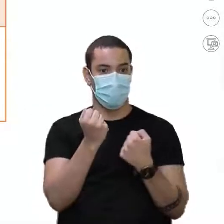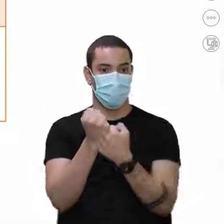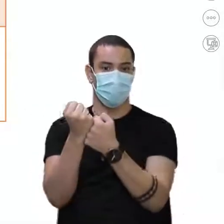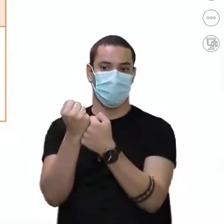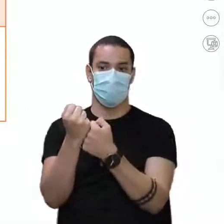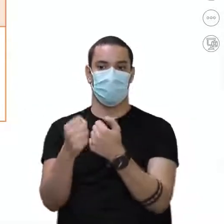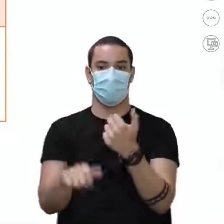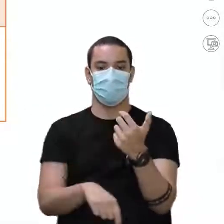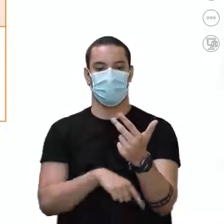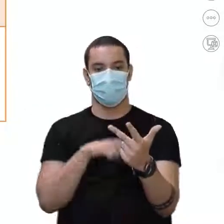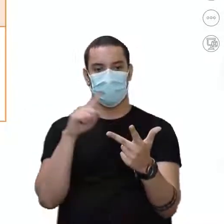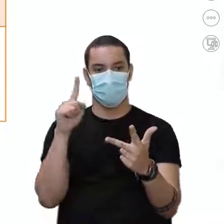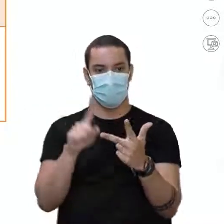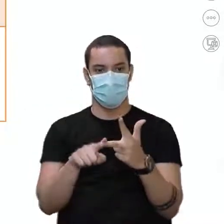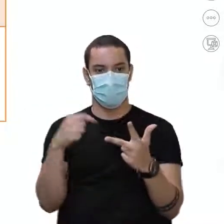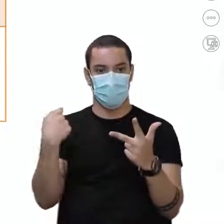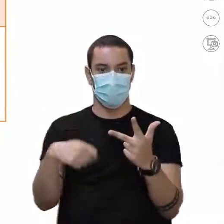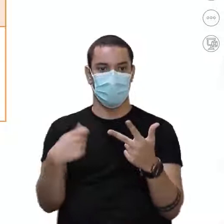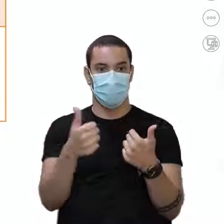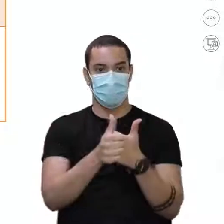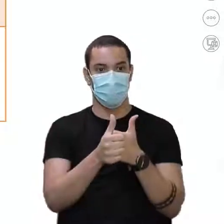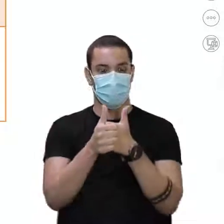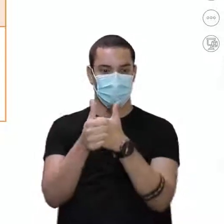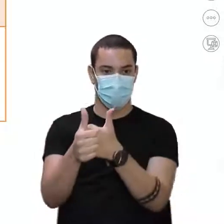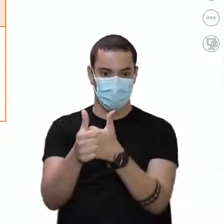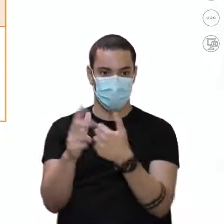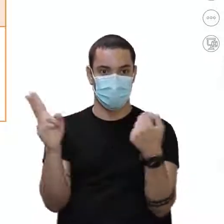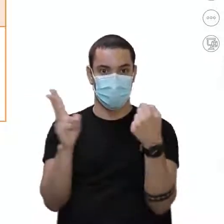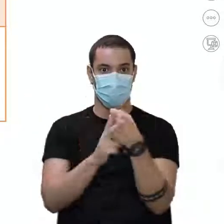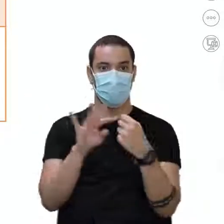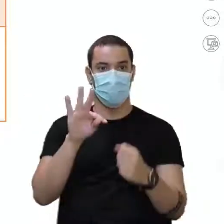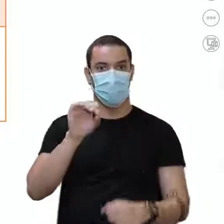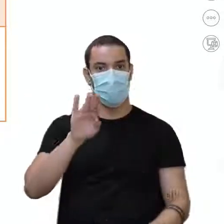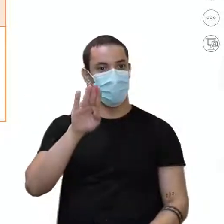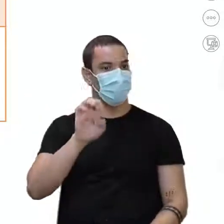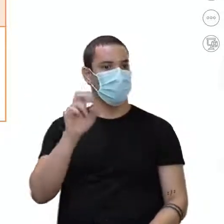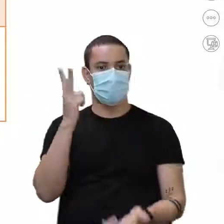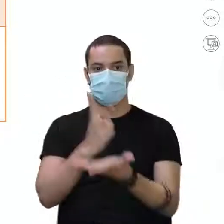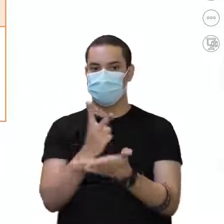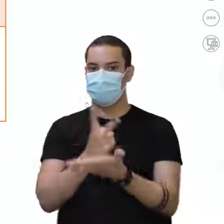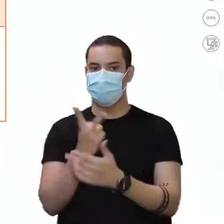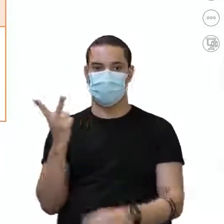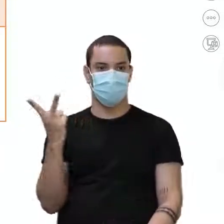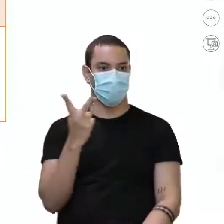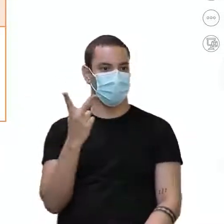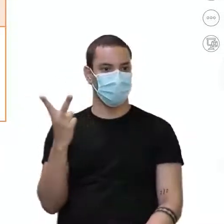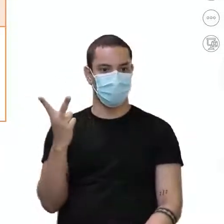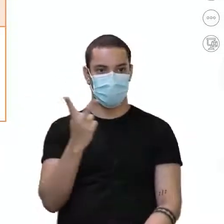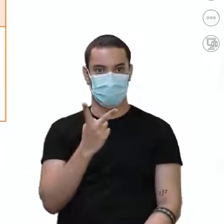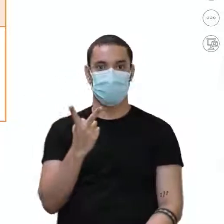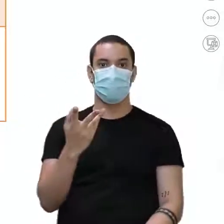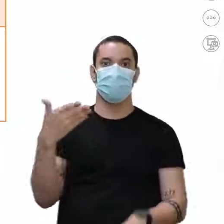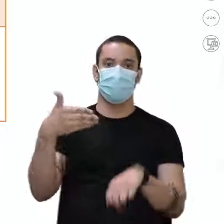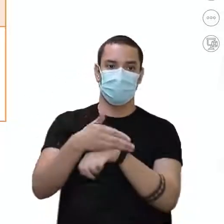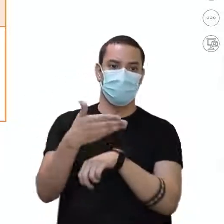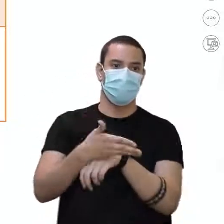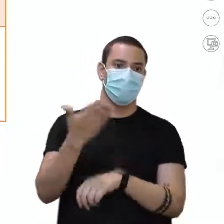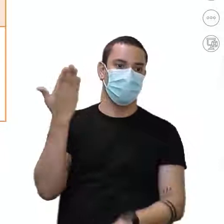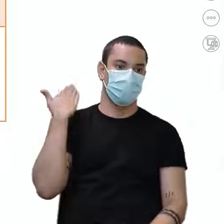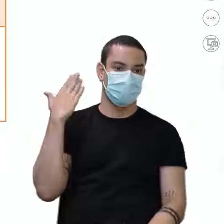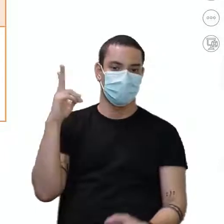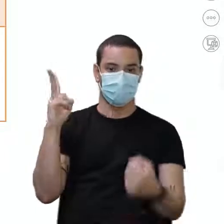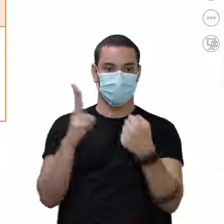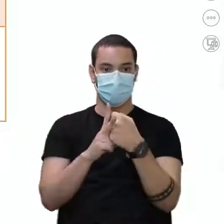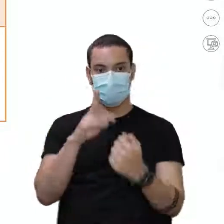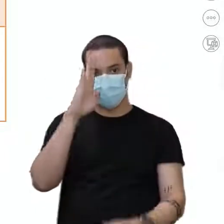has. Você precisa do seu verbo to be sempre nos 2, no particípio passado. E o verbo